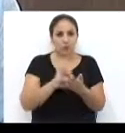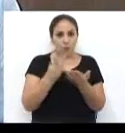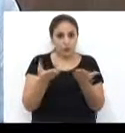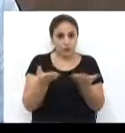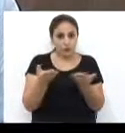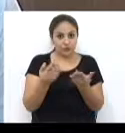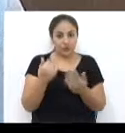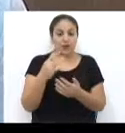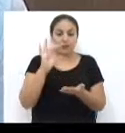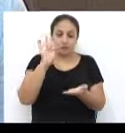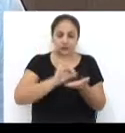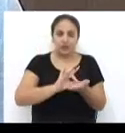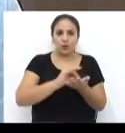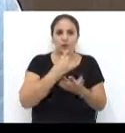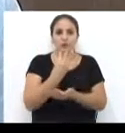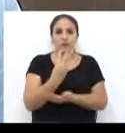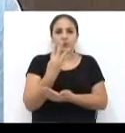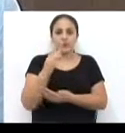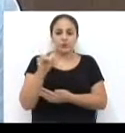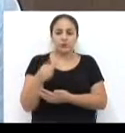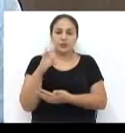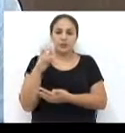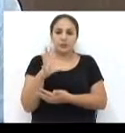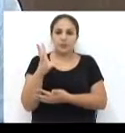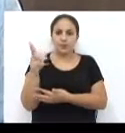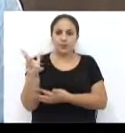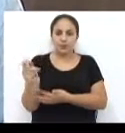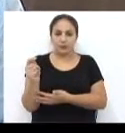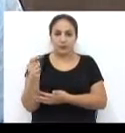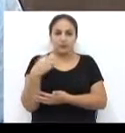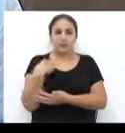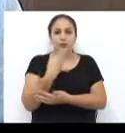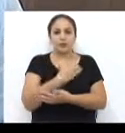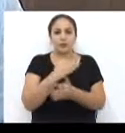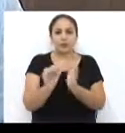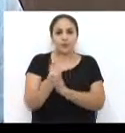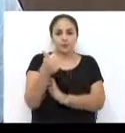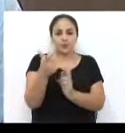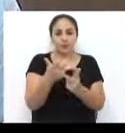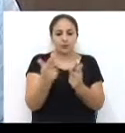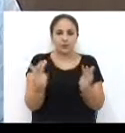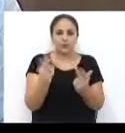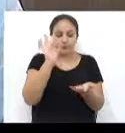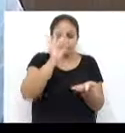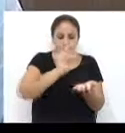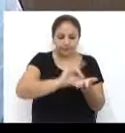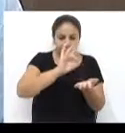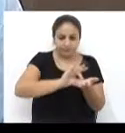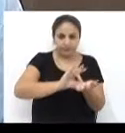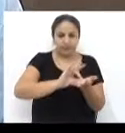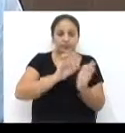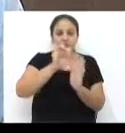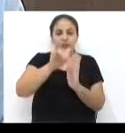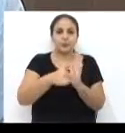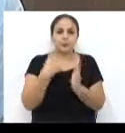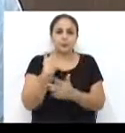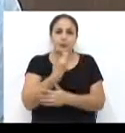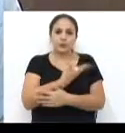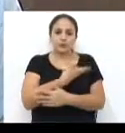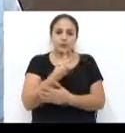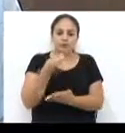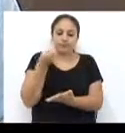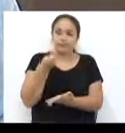está confirmados 44,5 milhões. Vamos deixar essa primeira fase se concretizar e